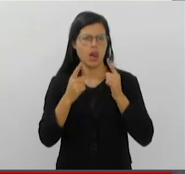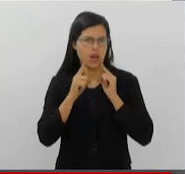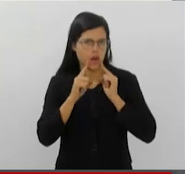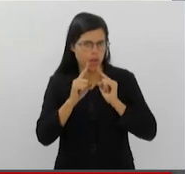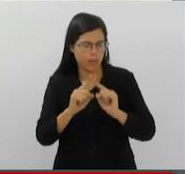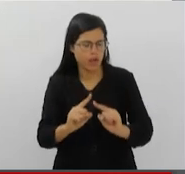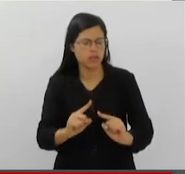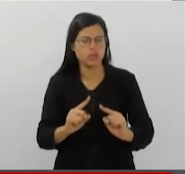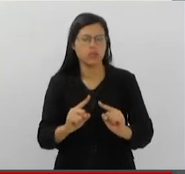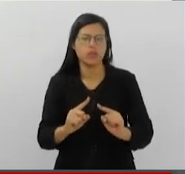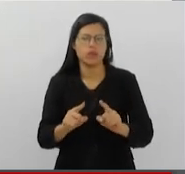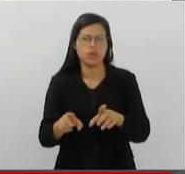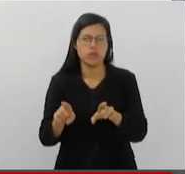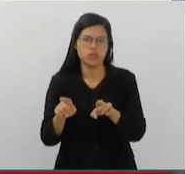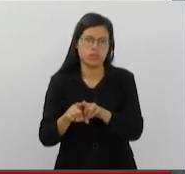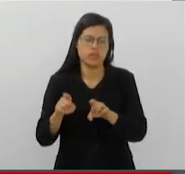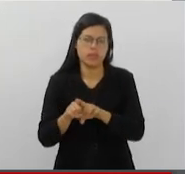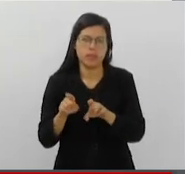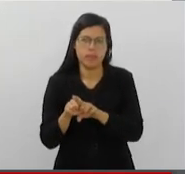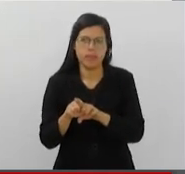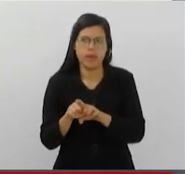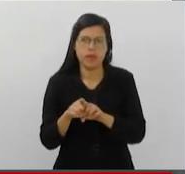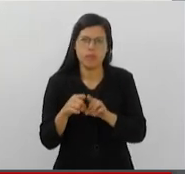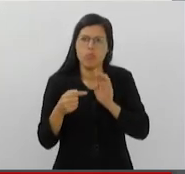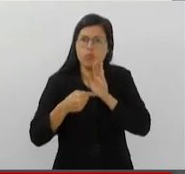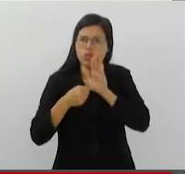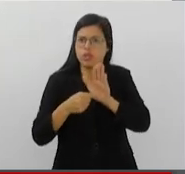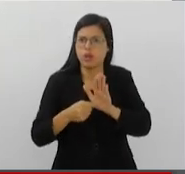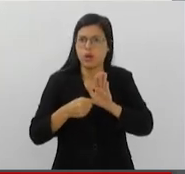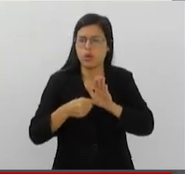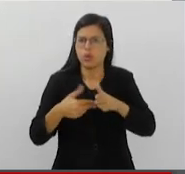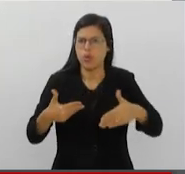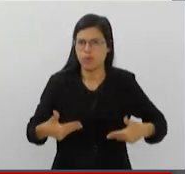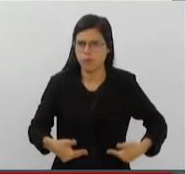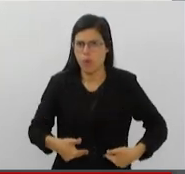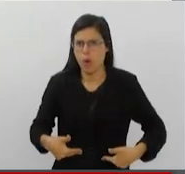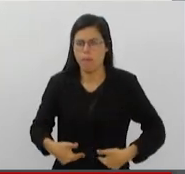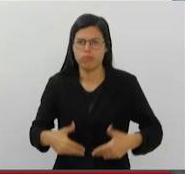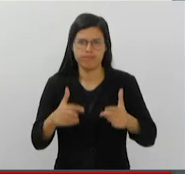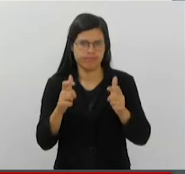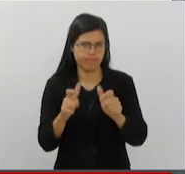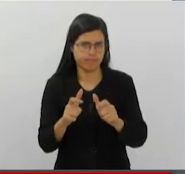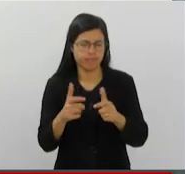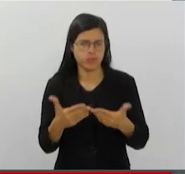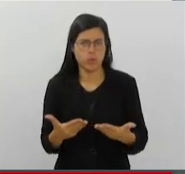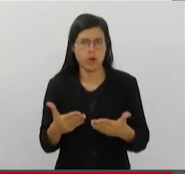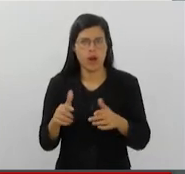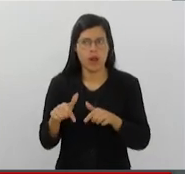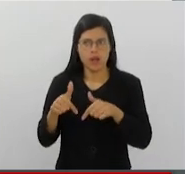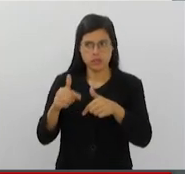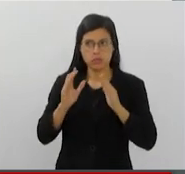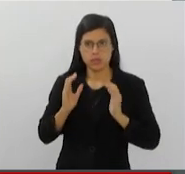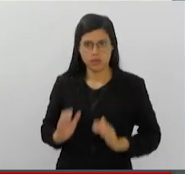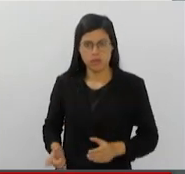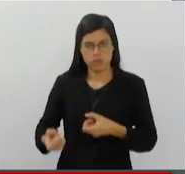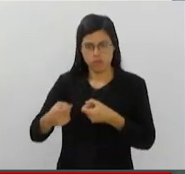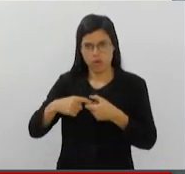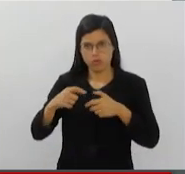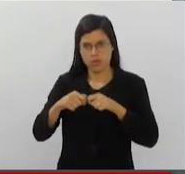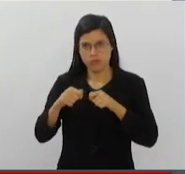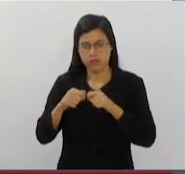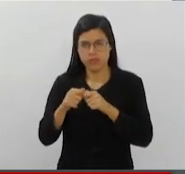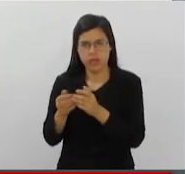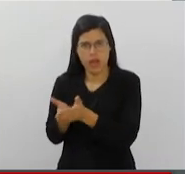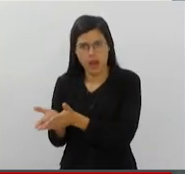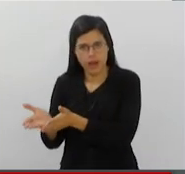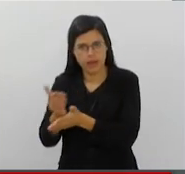reclamando, estavam levantando as demandas da fome nos seus territórios, a Ação da Cidadania volta a realizar as grandes campanhas nacionais